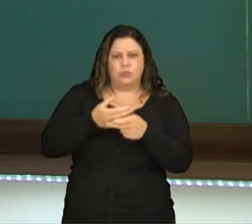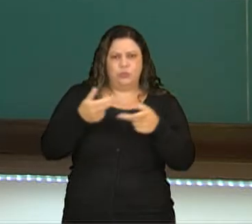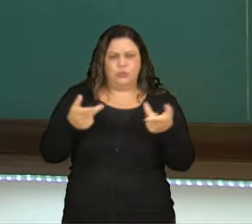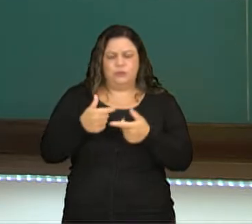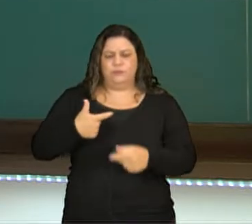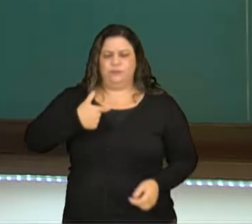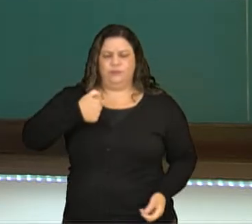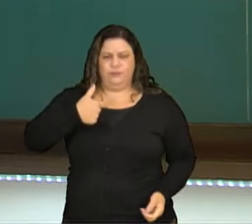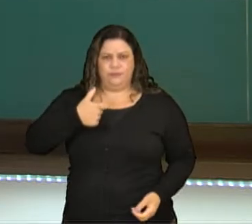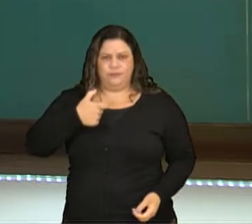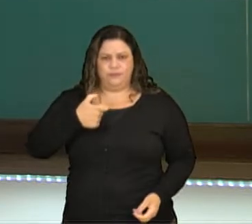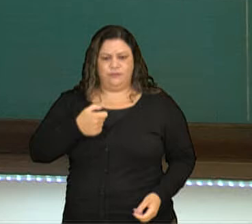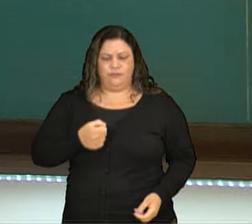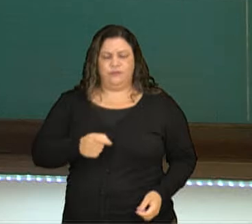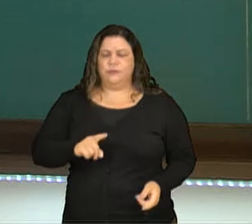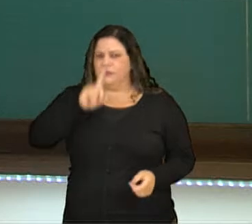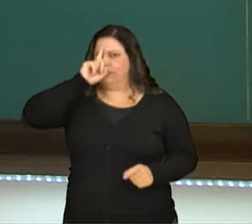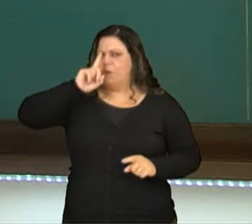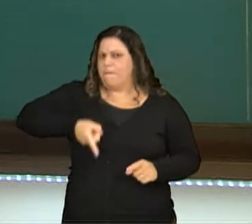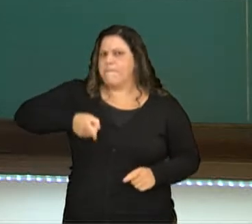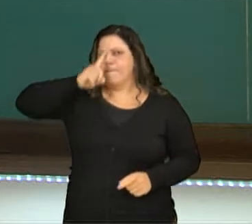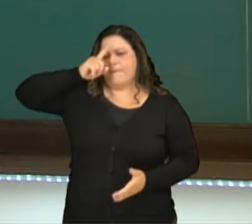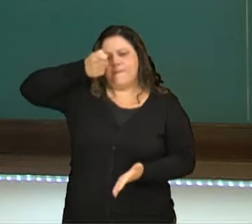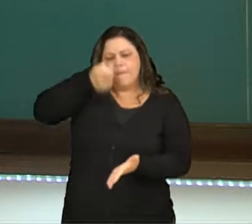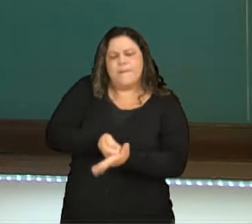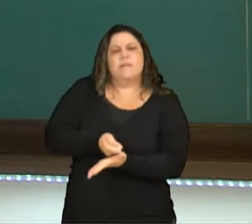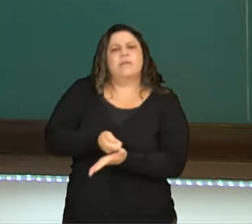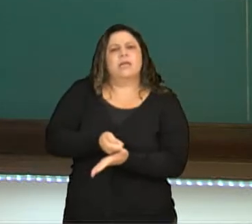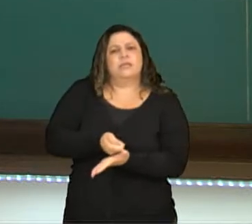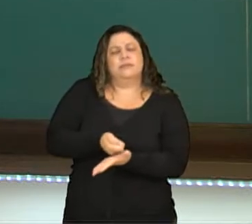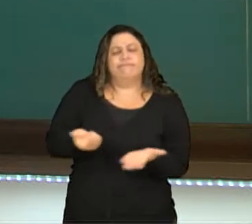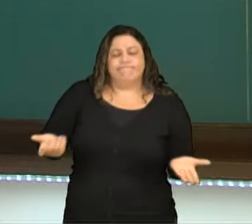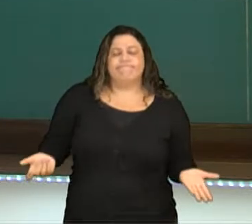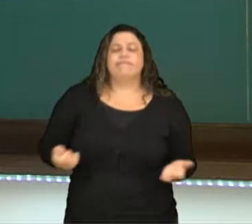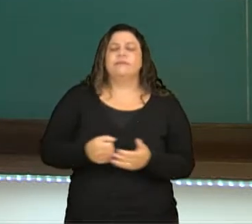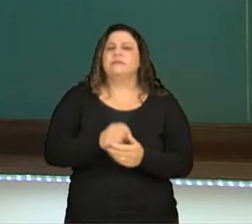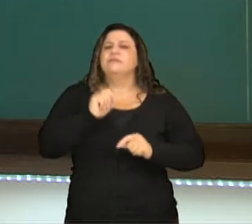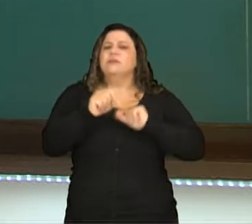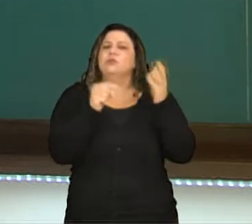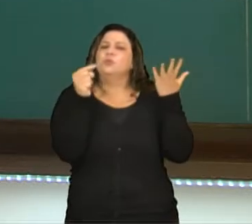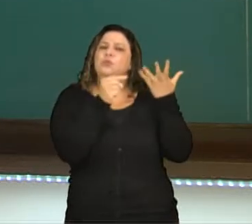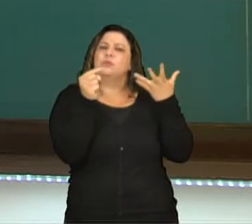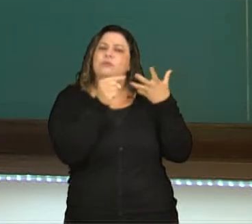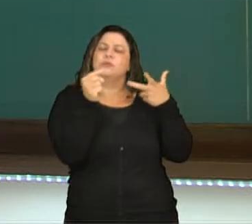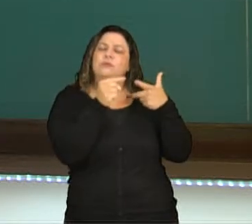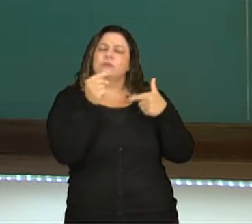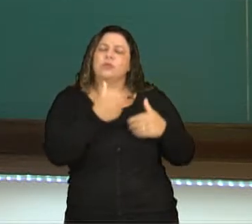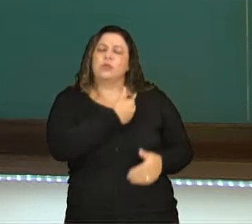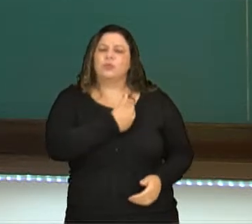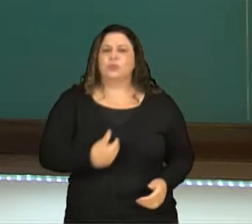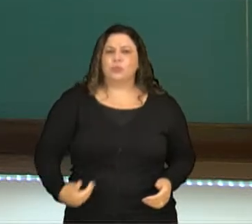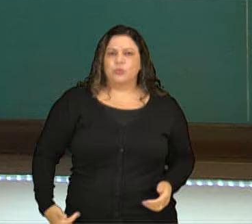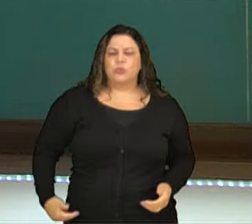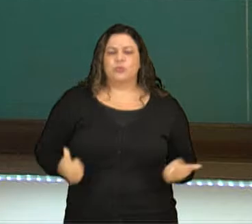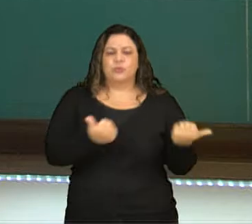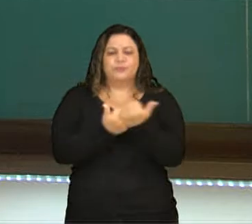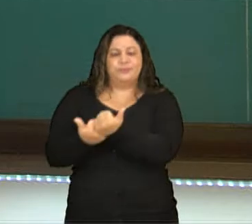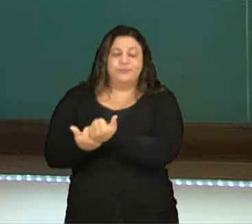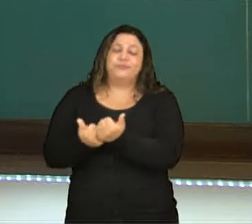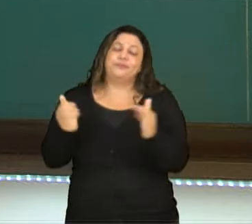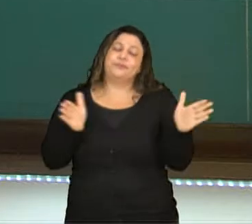Getúlio Vargas exercia uma ditadura. Quais os elementos do governo provisório justificavam essa acusação